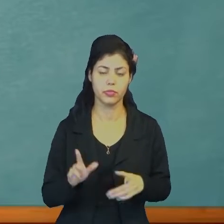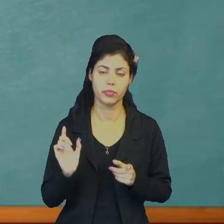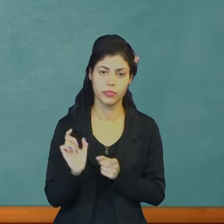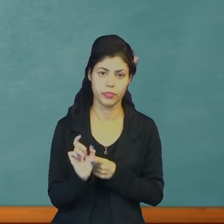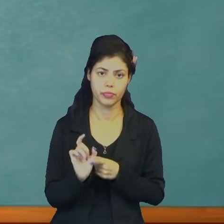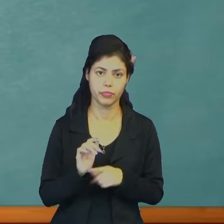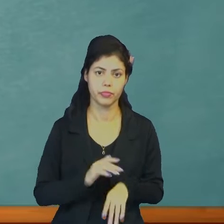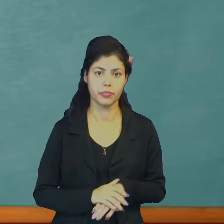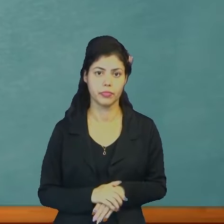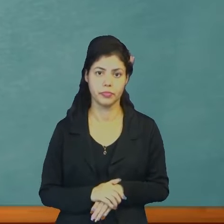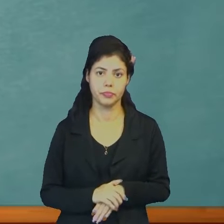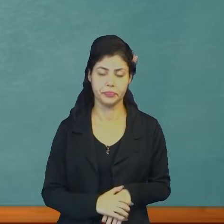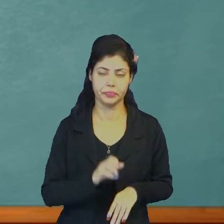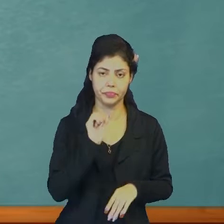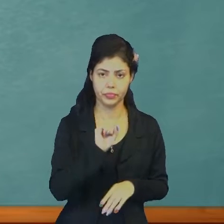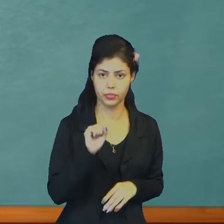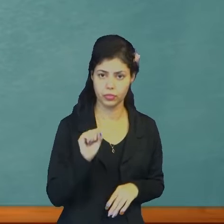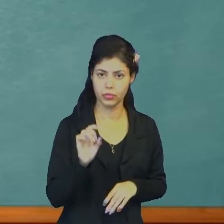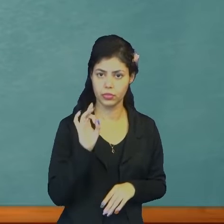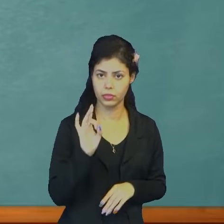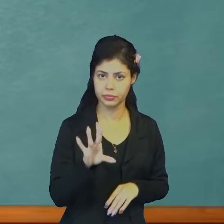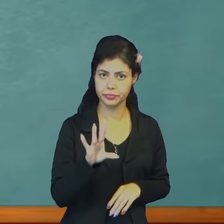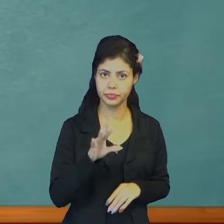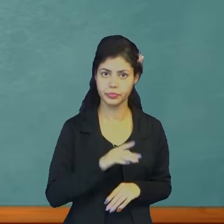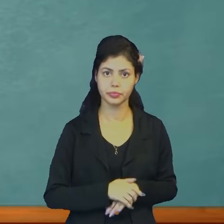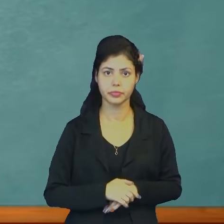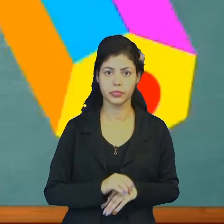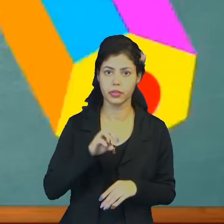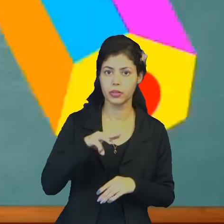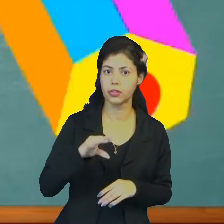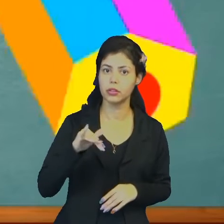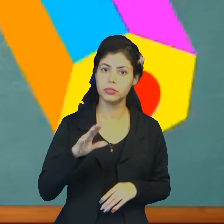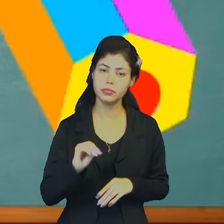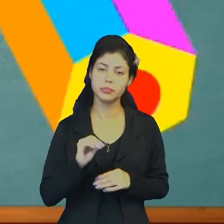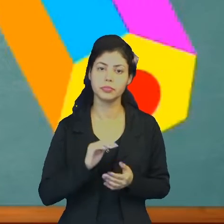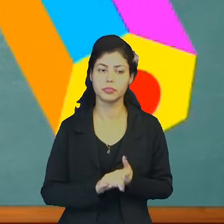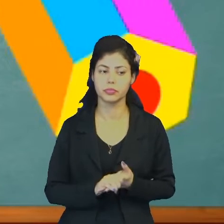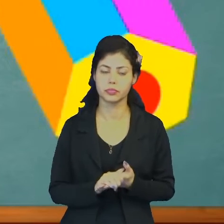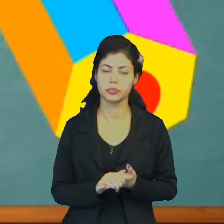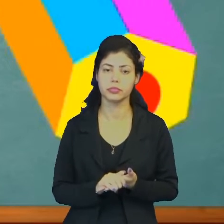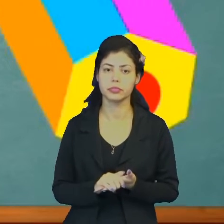palavra. SS somente no meio da palavra.